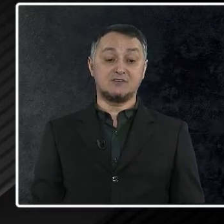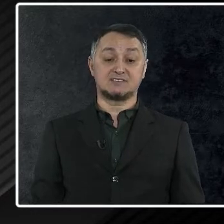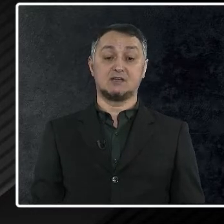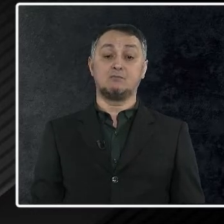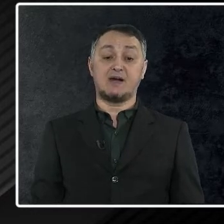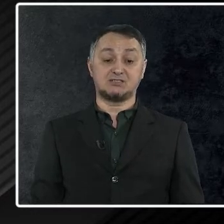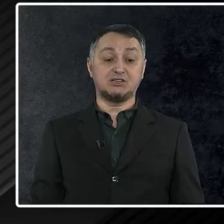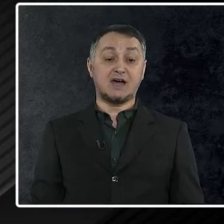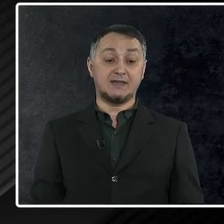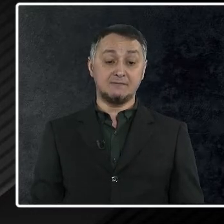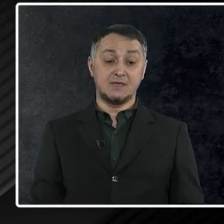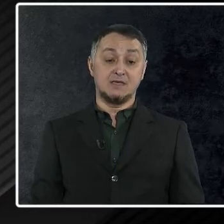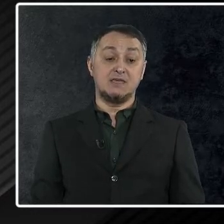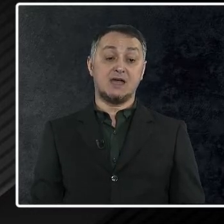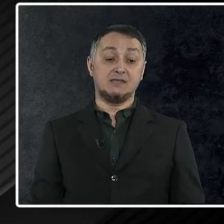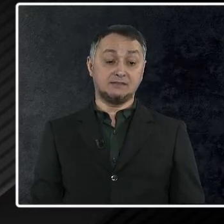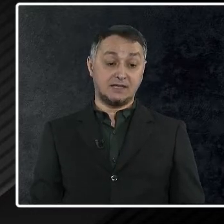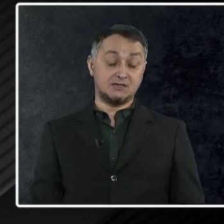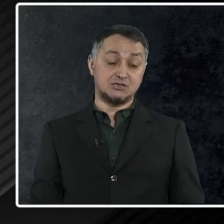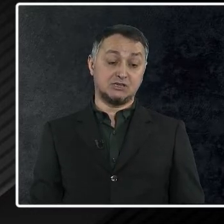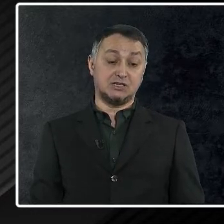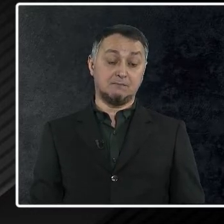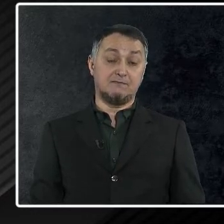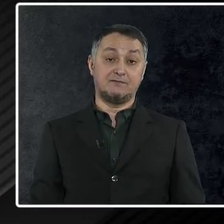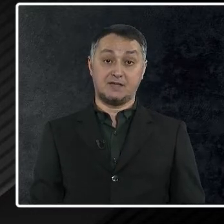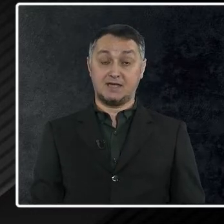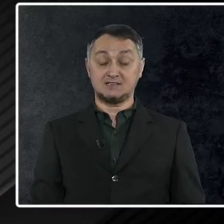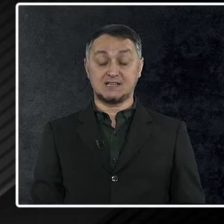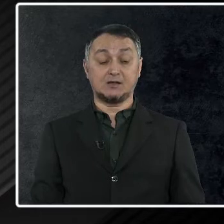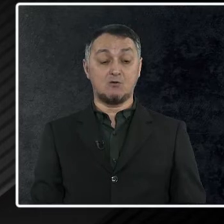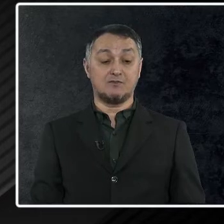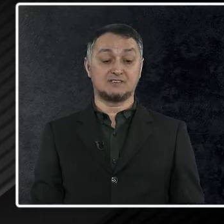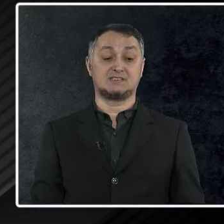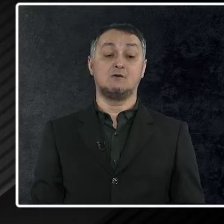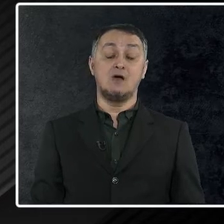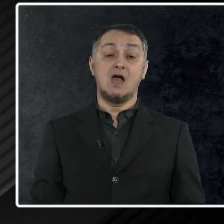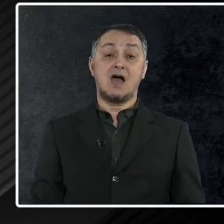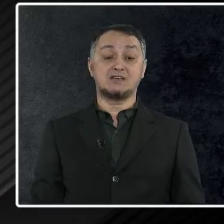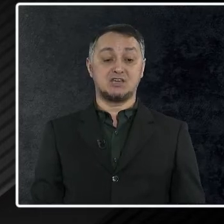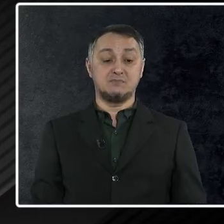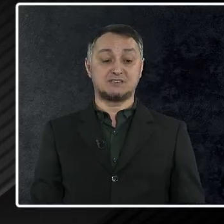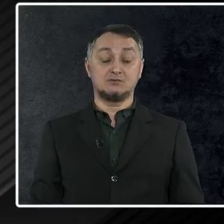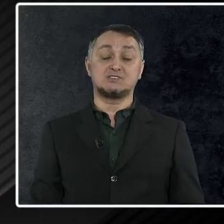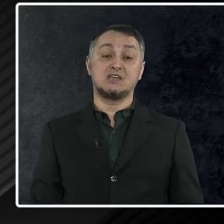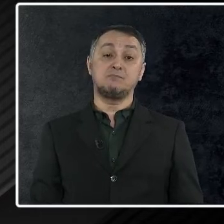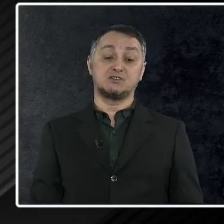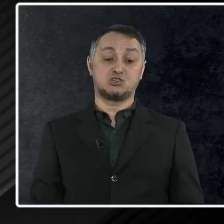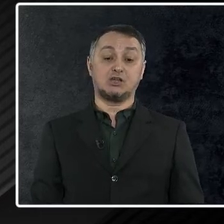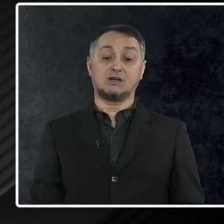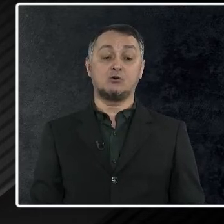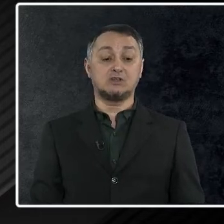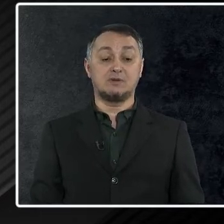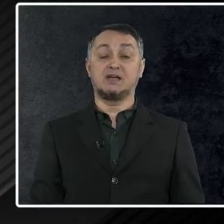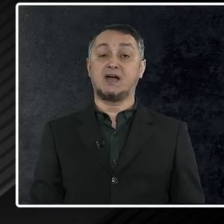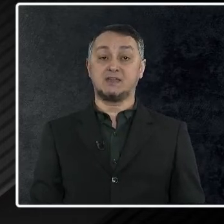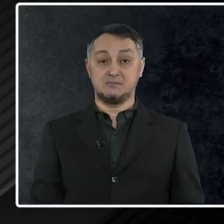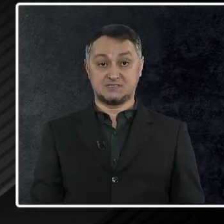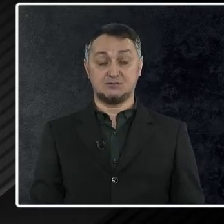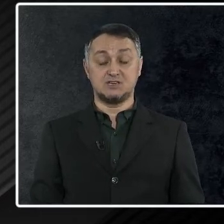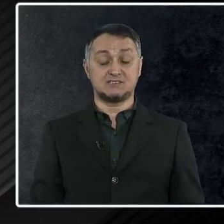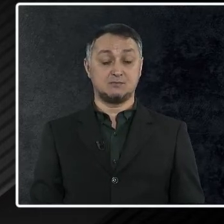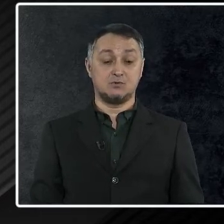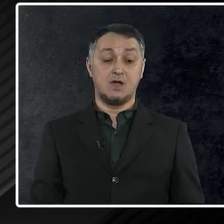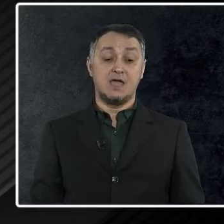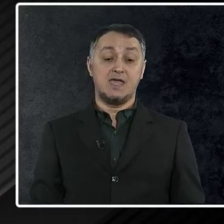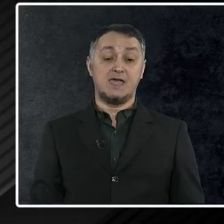da convenção partidária, e aí desde que realizada a convenção, haja emissão do CNPJ, conta bancária e